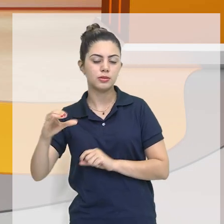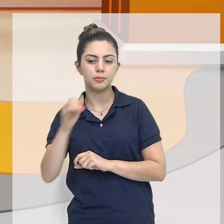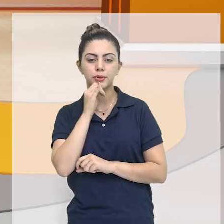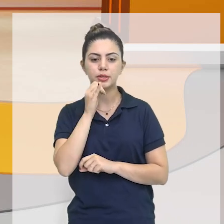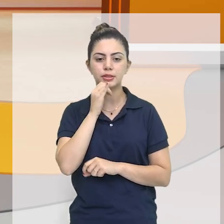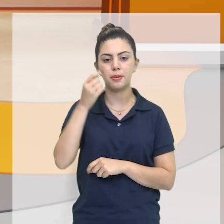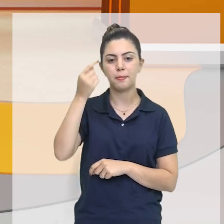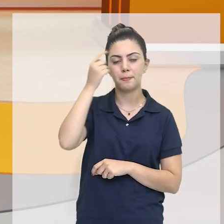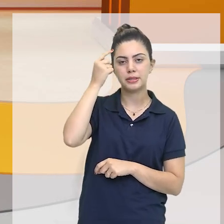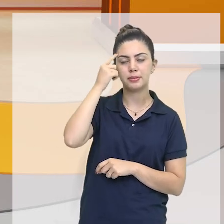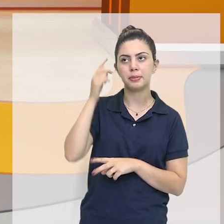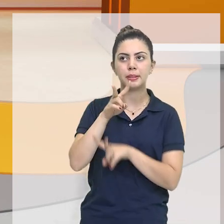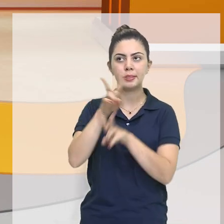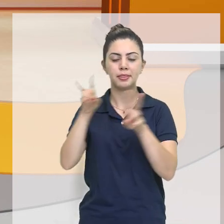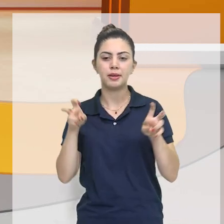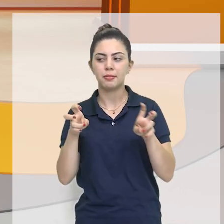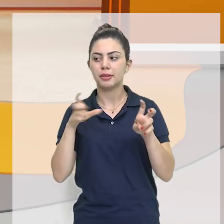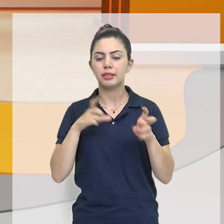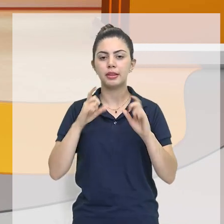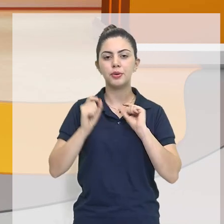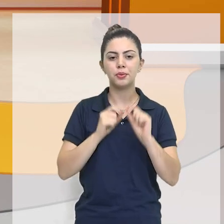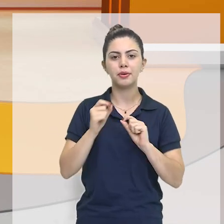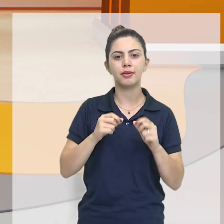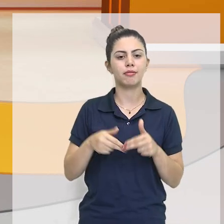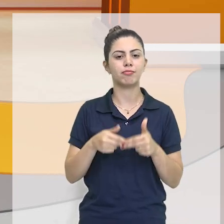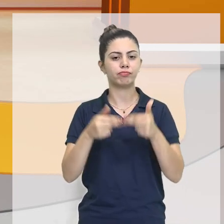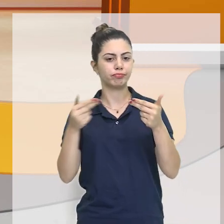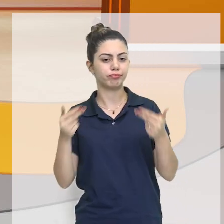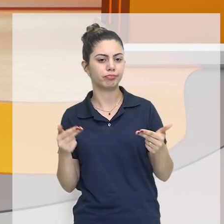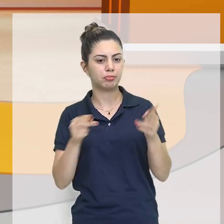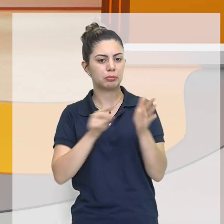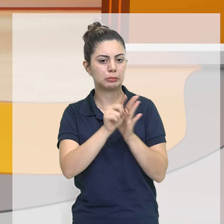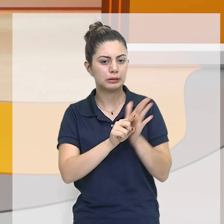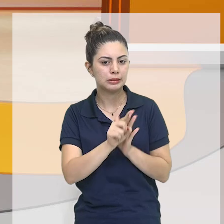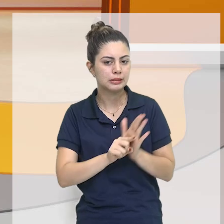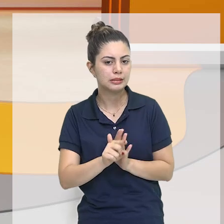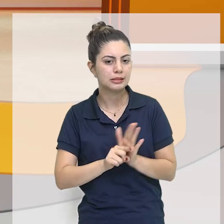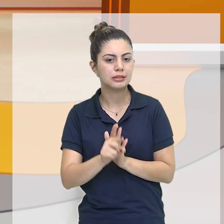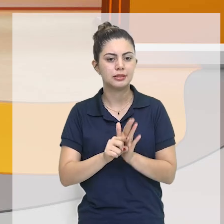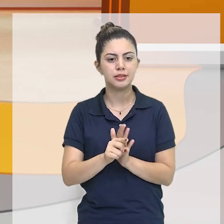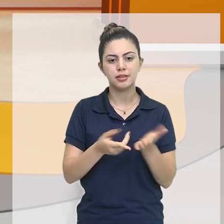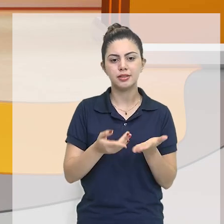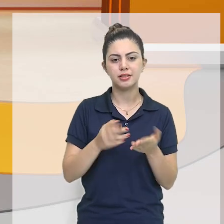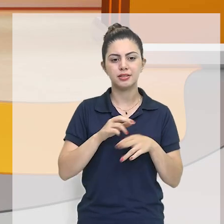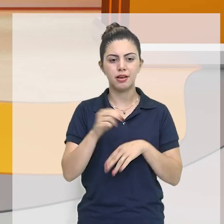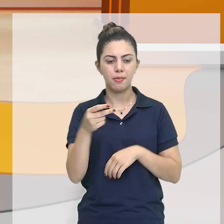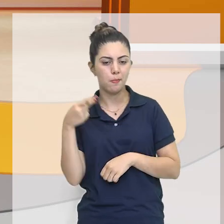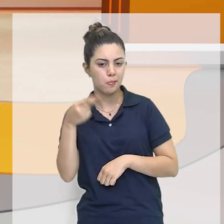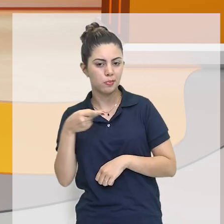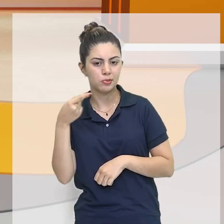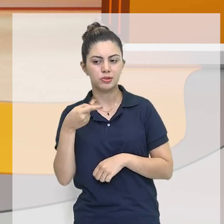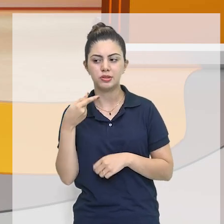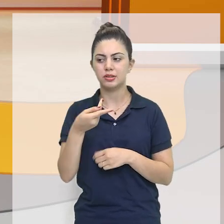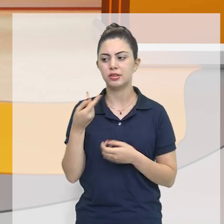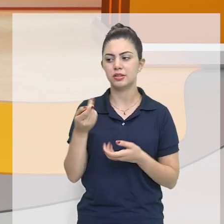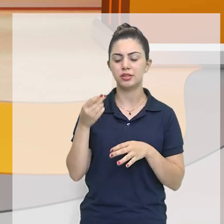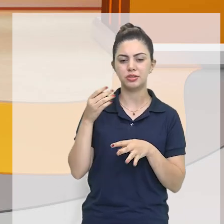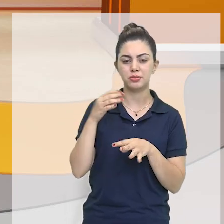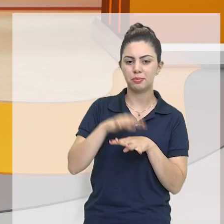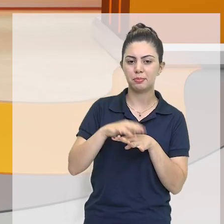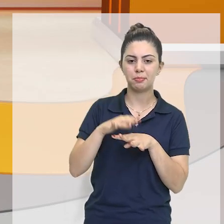né, pesquisa, metafísica, ainda são estudadas e debatidas. Afinal de